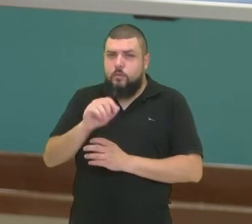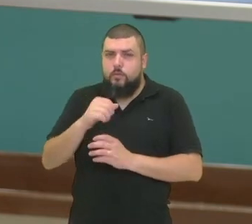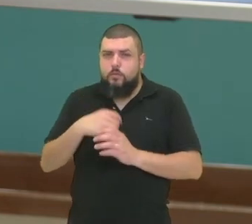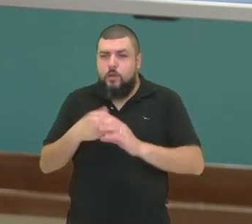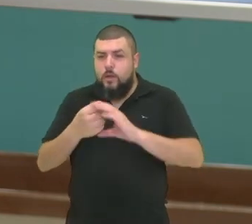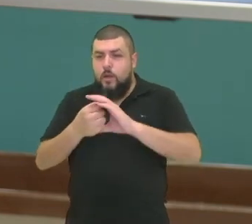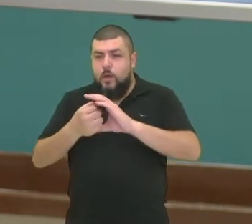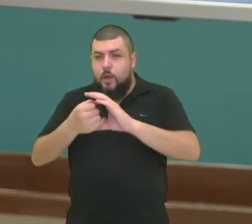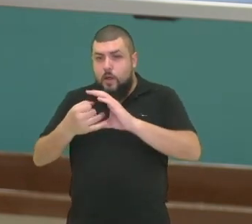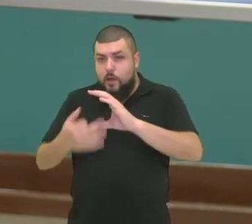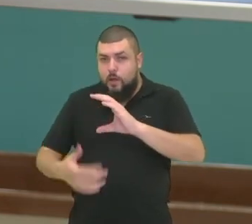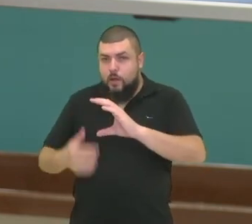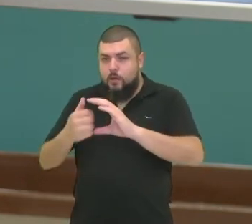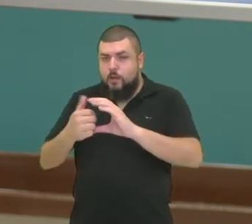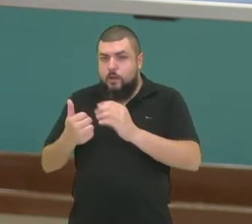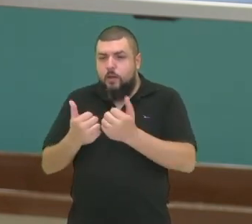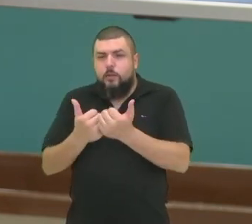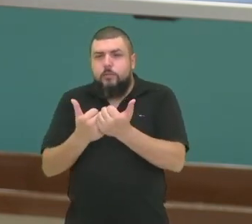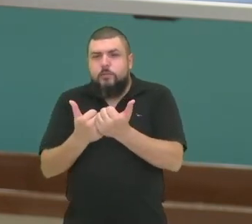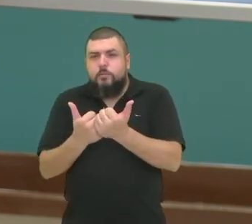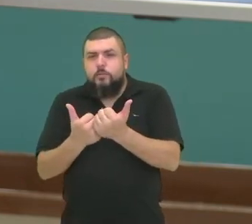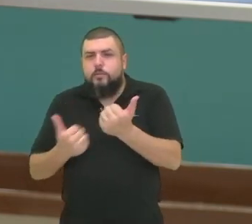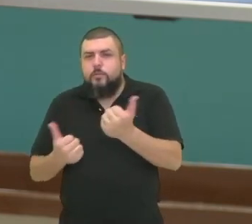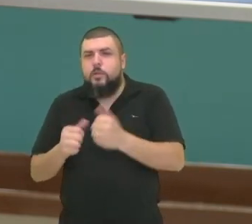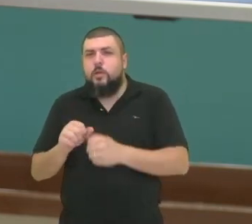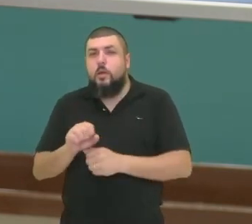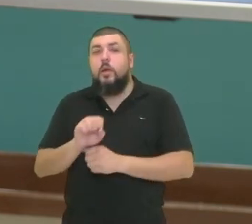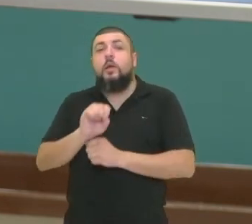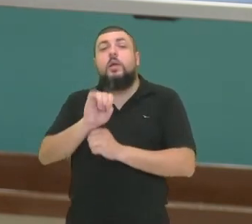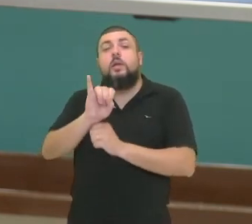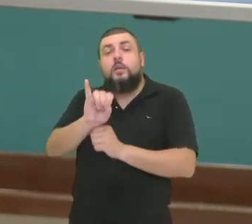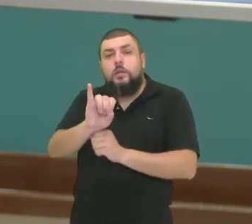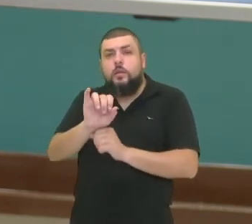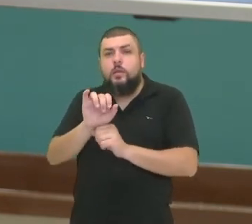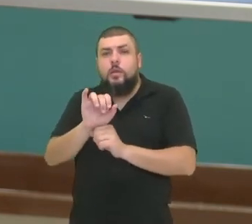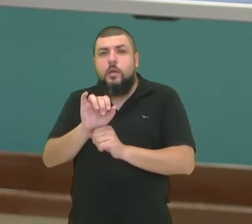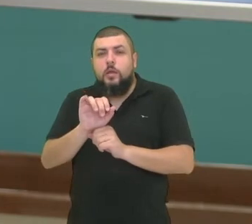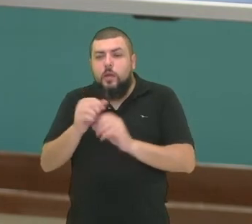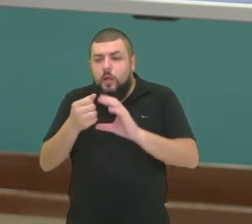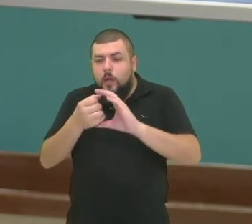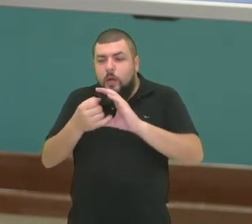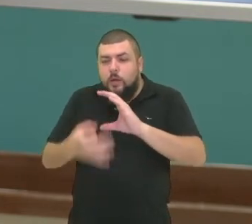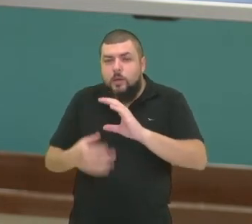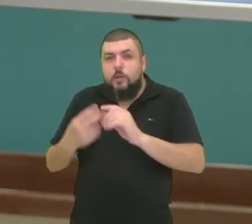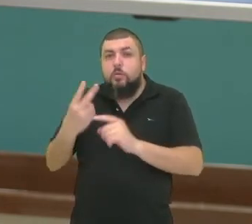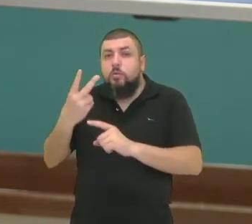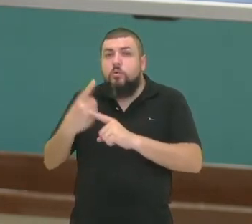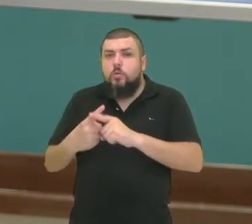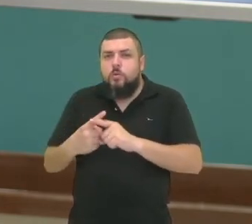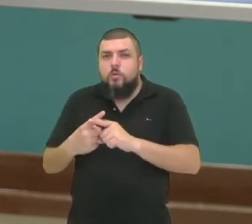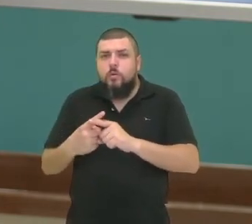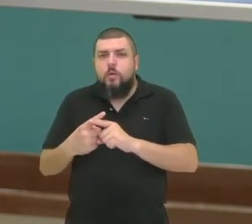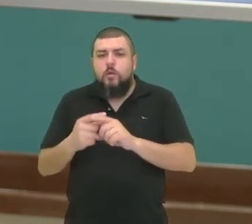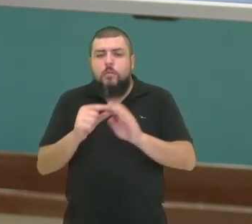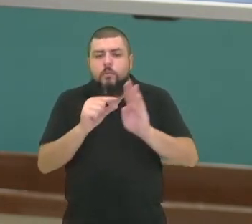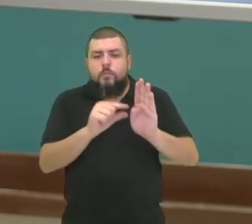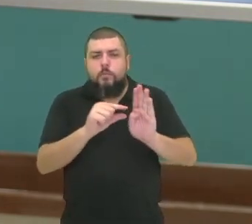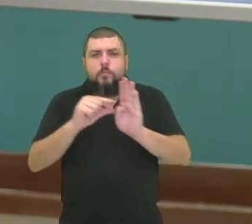recessiva se aparecer 2 vezes essa característica recessiva, no caso,